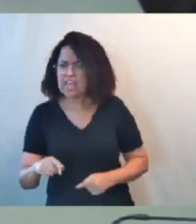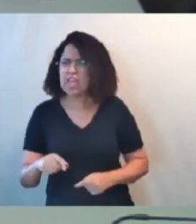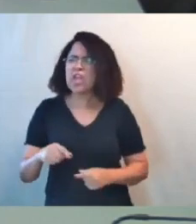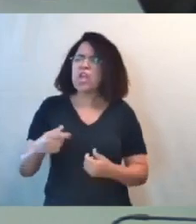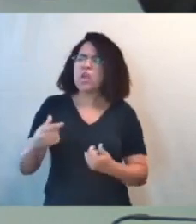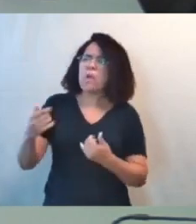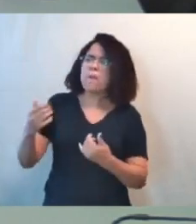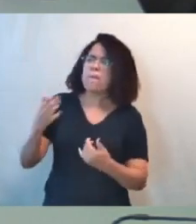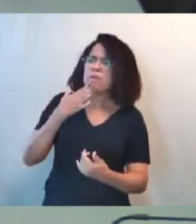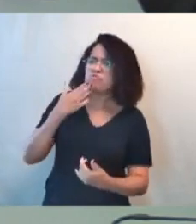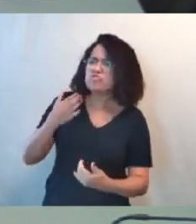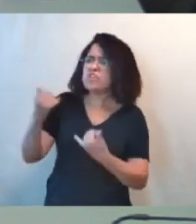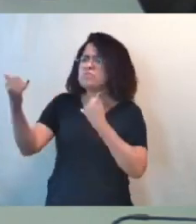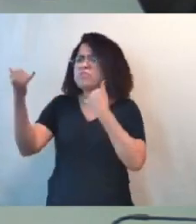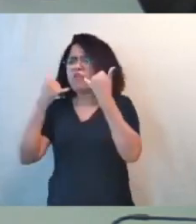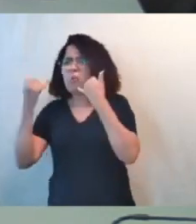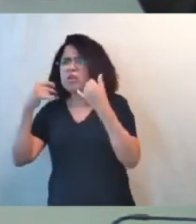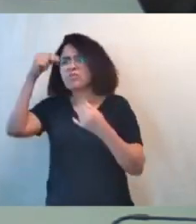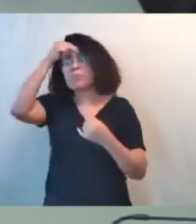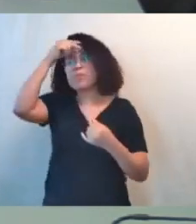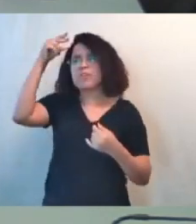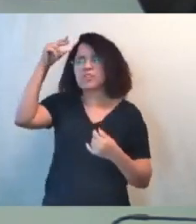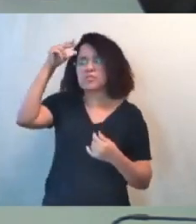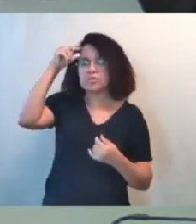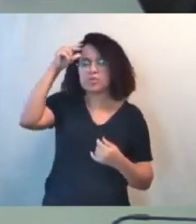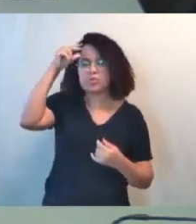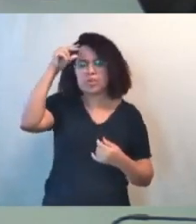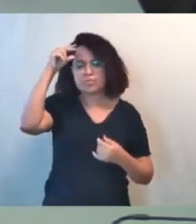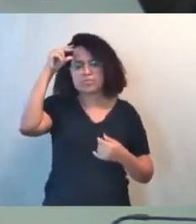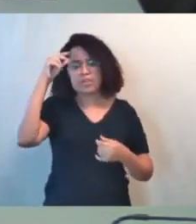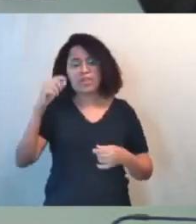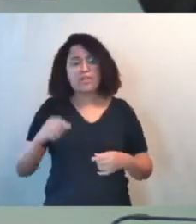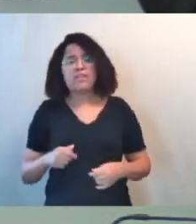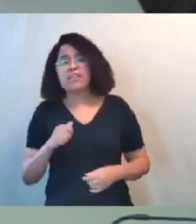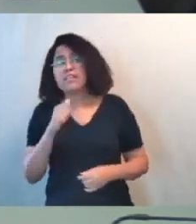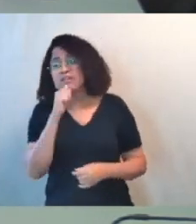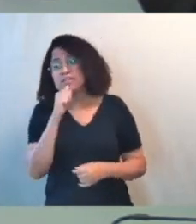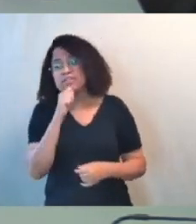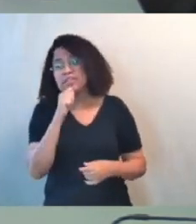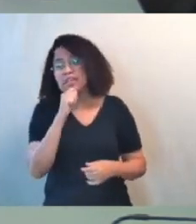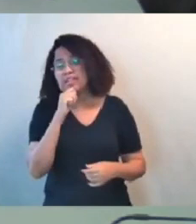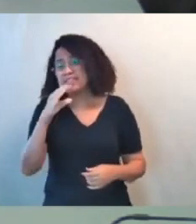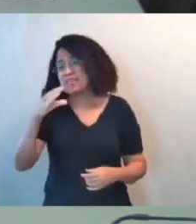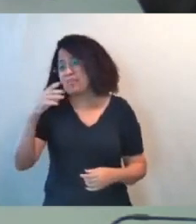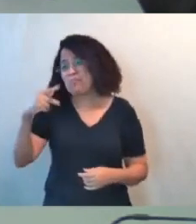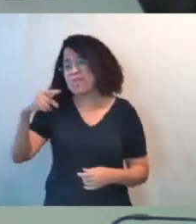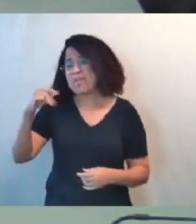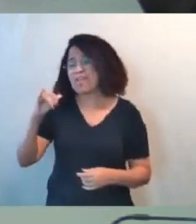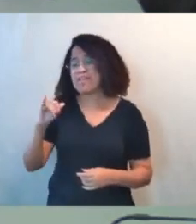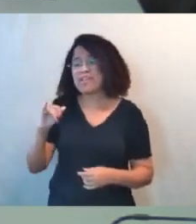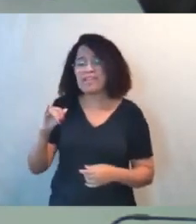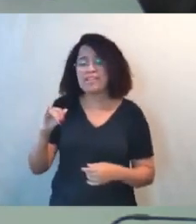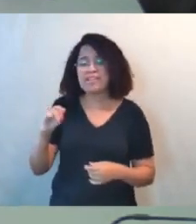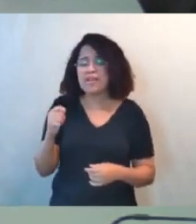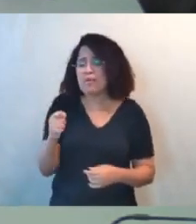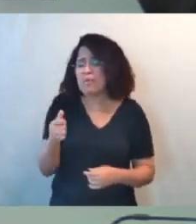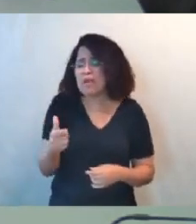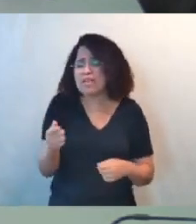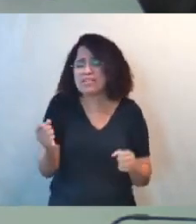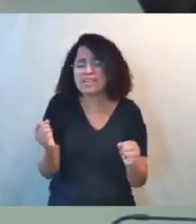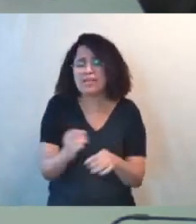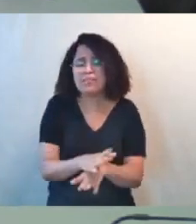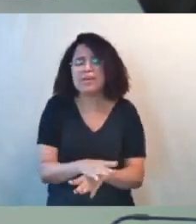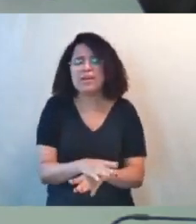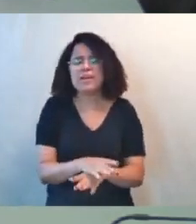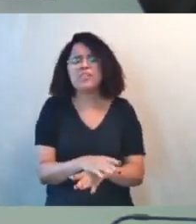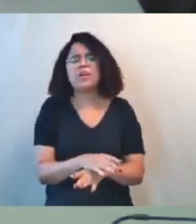É isso que a gente está questionando. Não adianta eu ficar aqui falando, CPI já está quase no seu final. A gente tem que dar uma resposta. A gente está querendo que punir as pessoas, não.